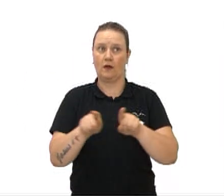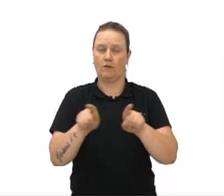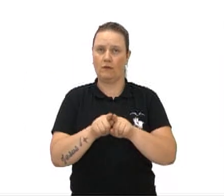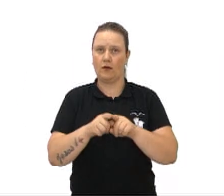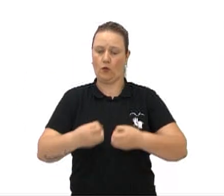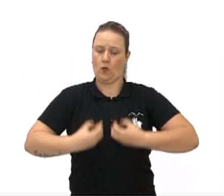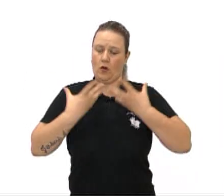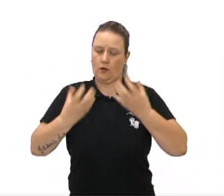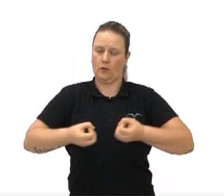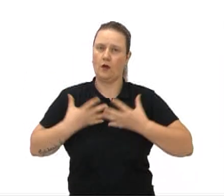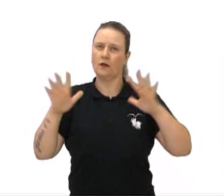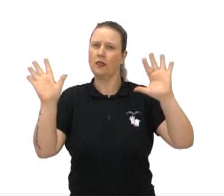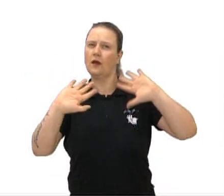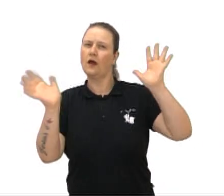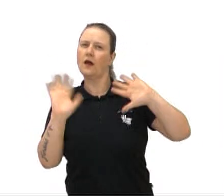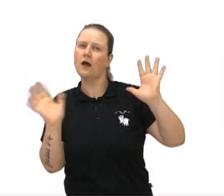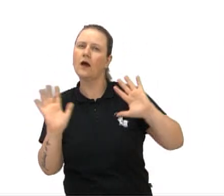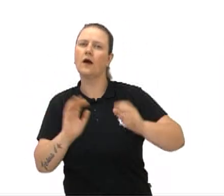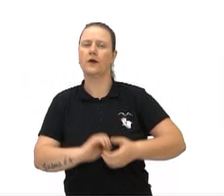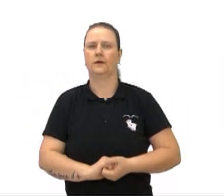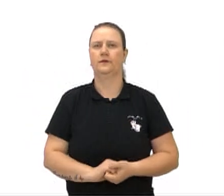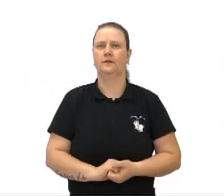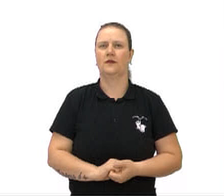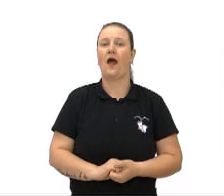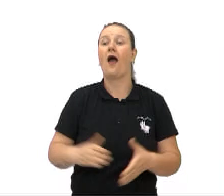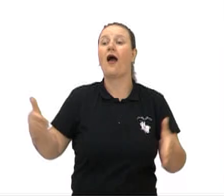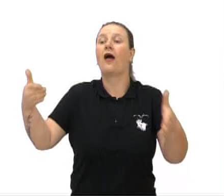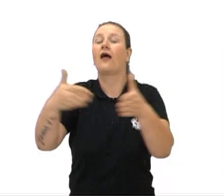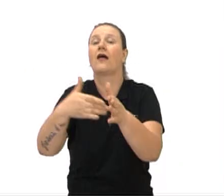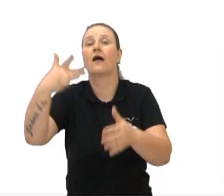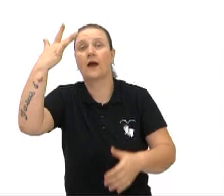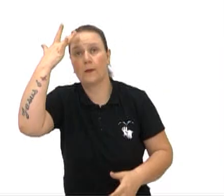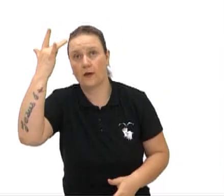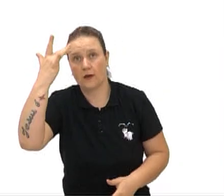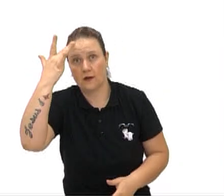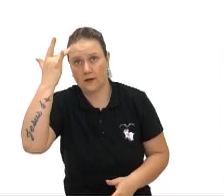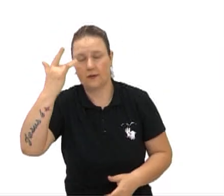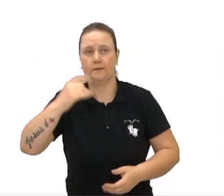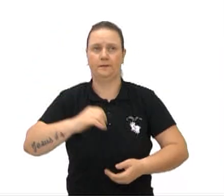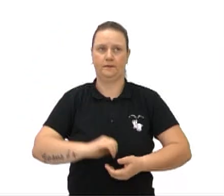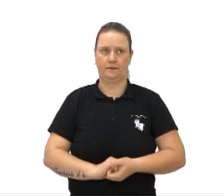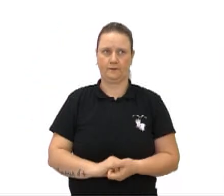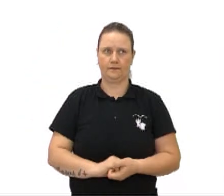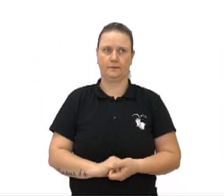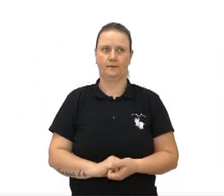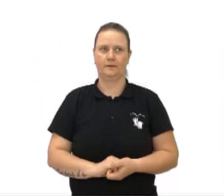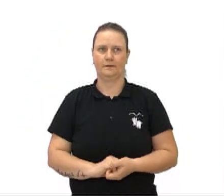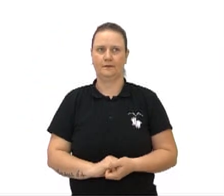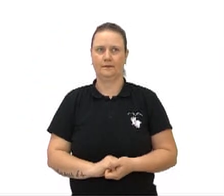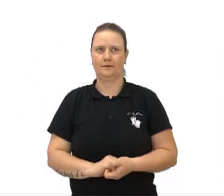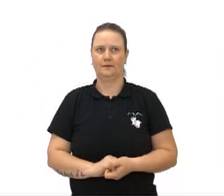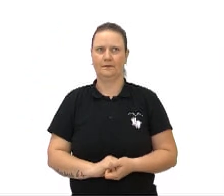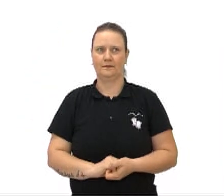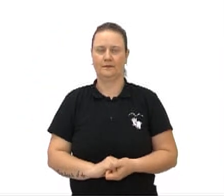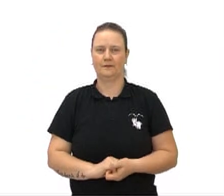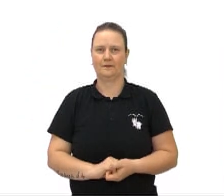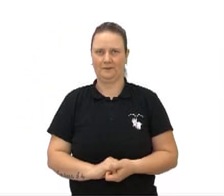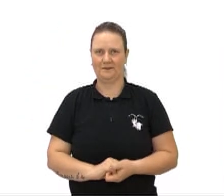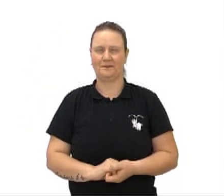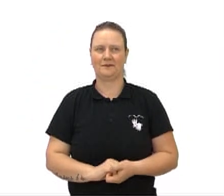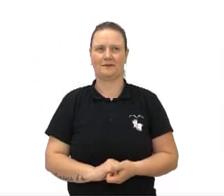despedidas. Bueno, amigos, hasta mañana. Hasta mañana, amigos. Hasta luego,